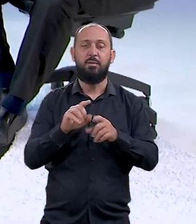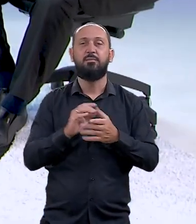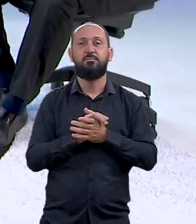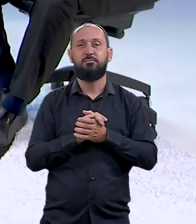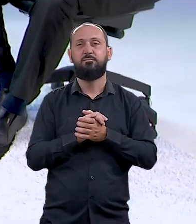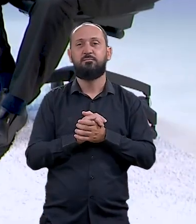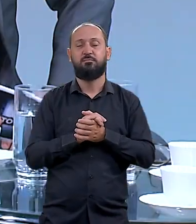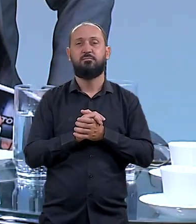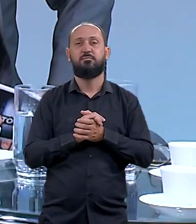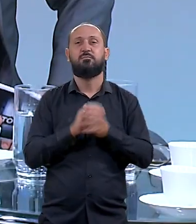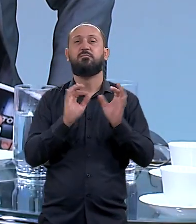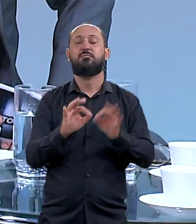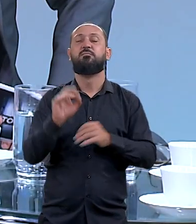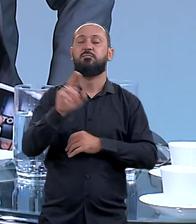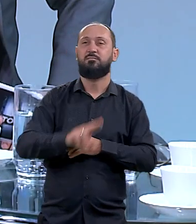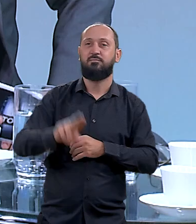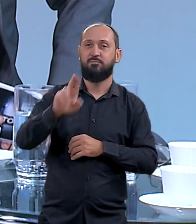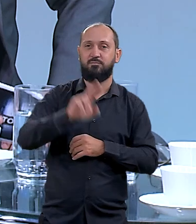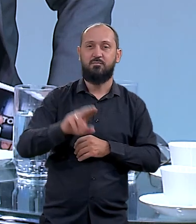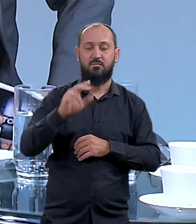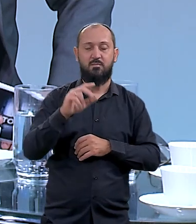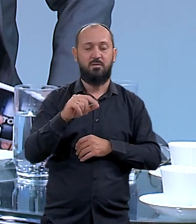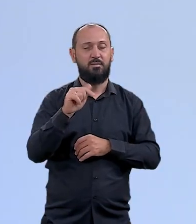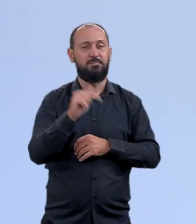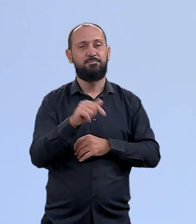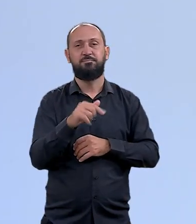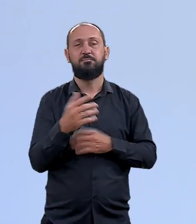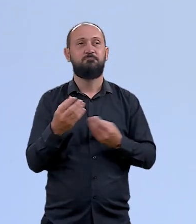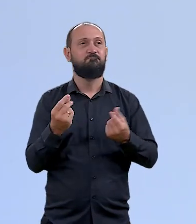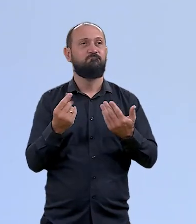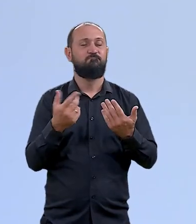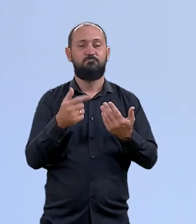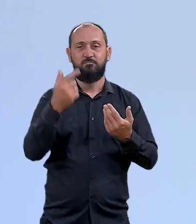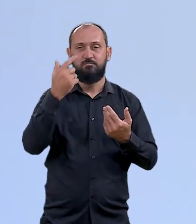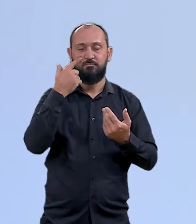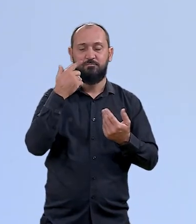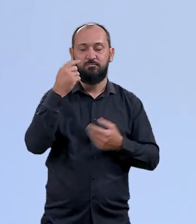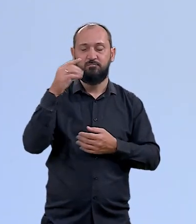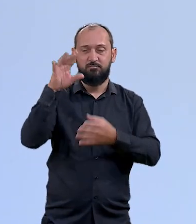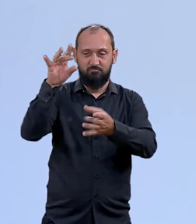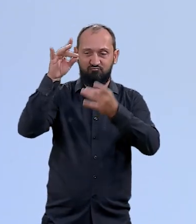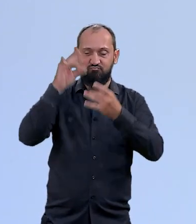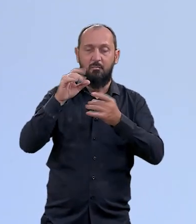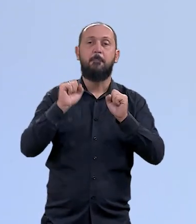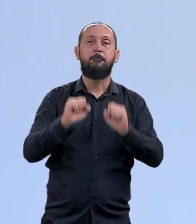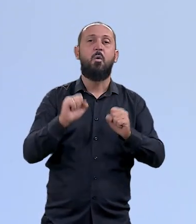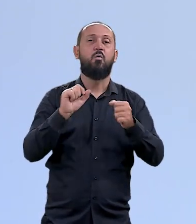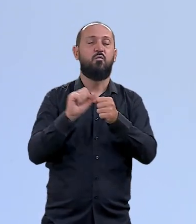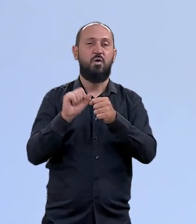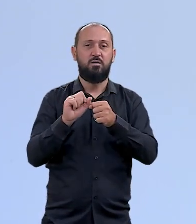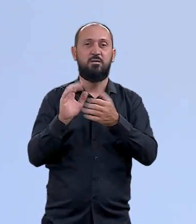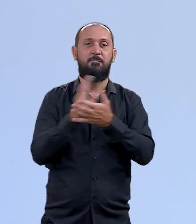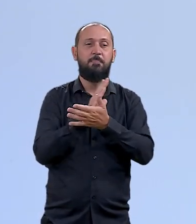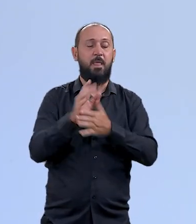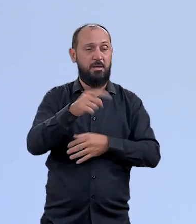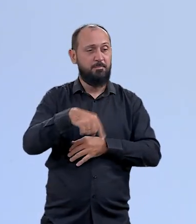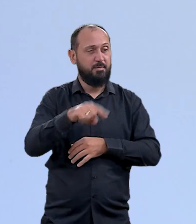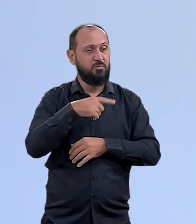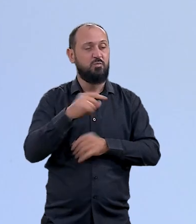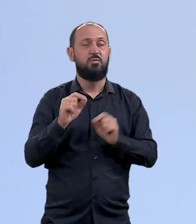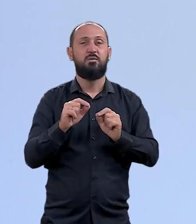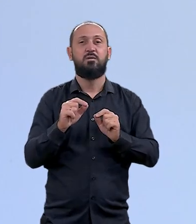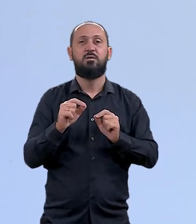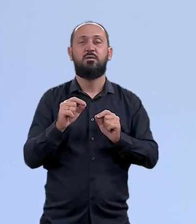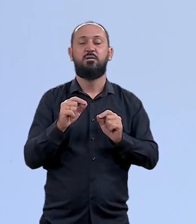fazer disparo em massa ou para fazer esse tipo de falseamento. Então, o uso da tecnologia ela é permitida, só